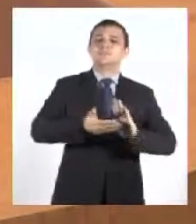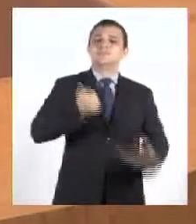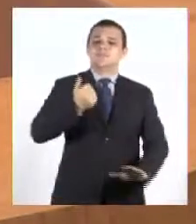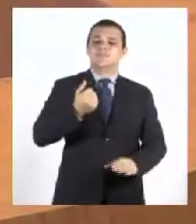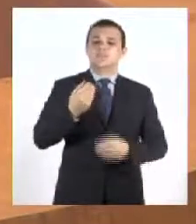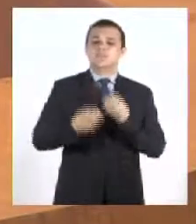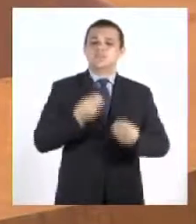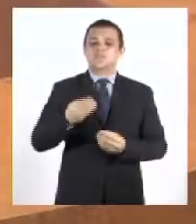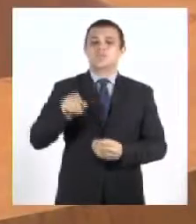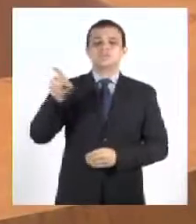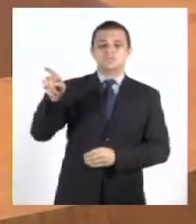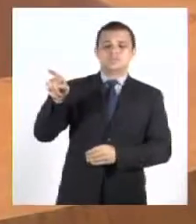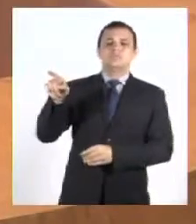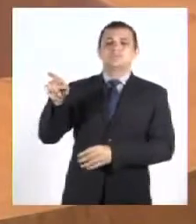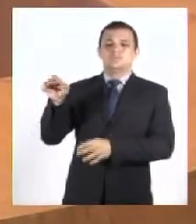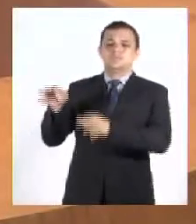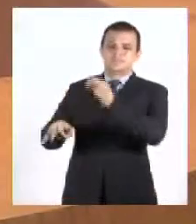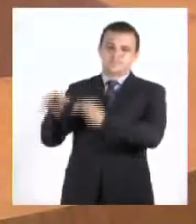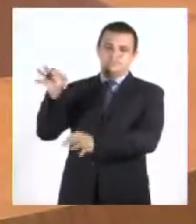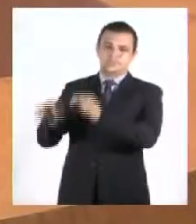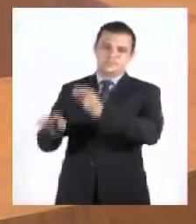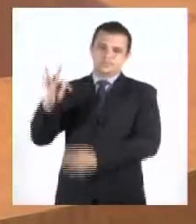egrégio Tribunal de Justiça do Estado.